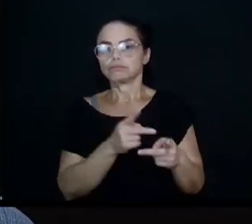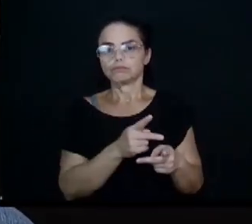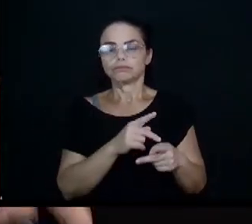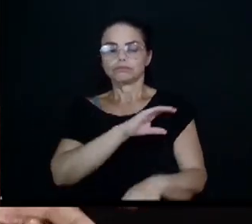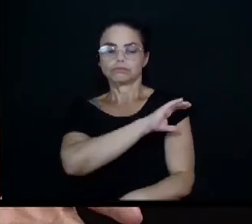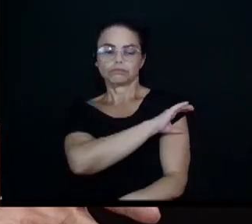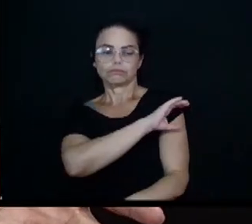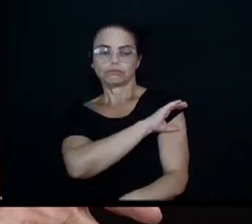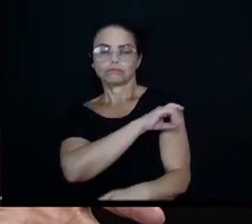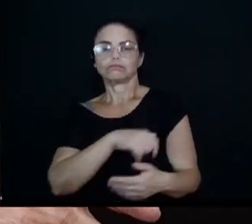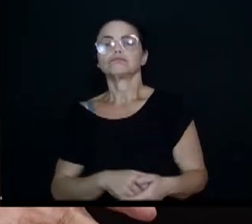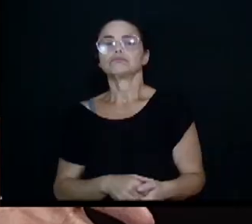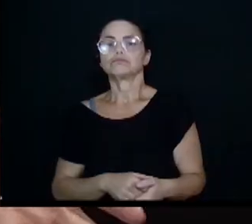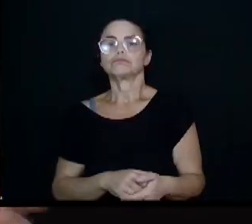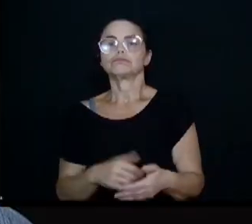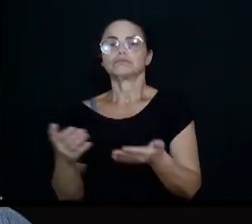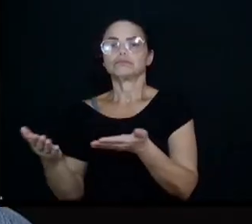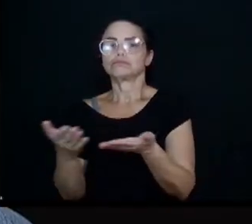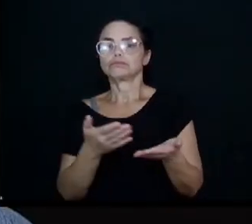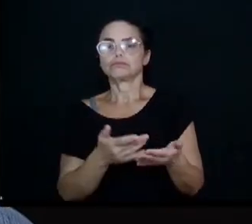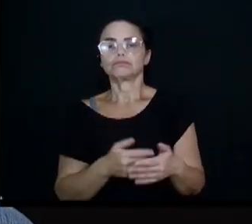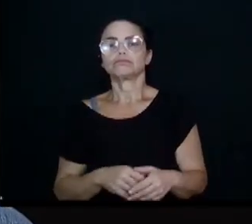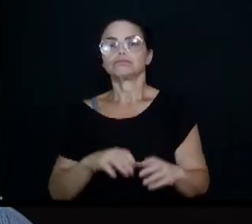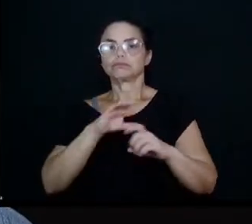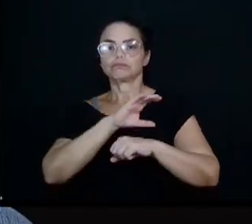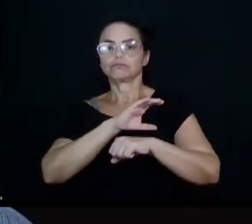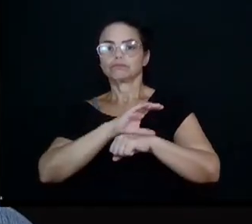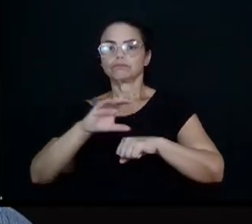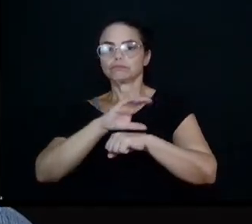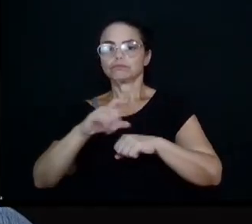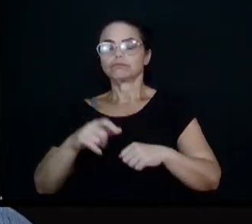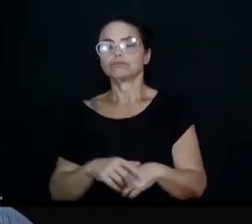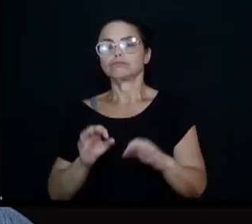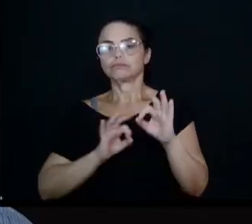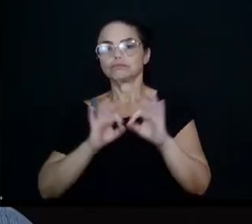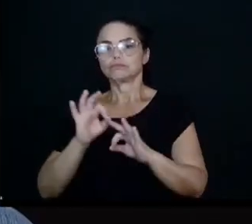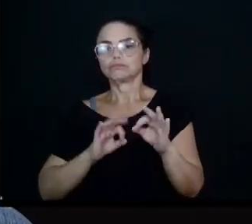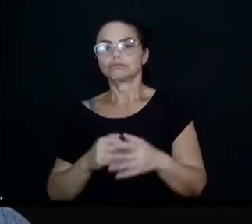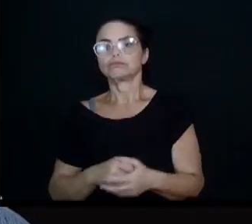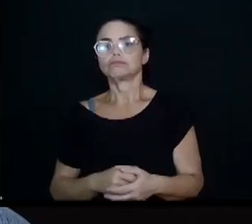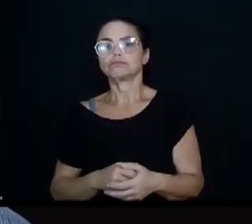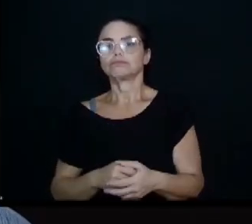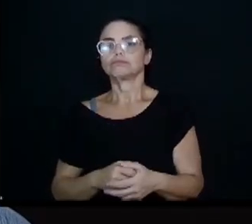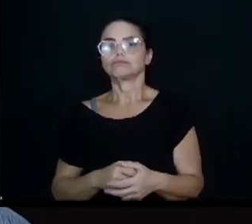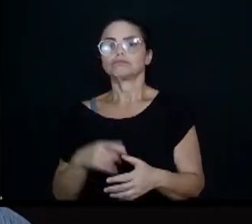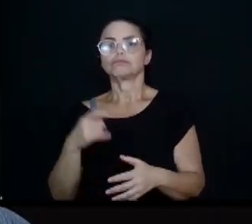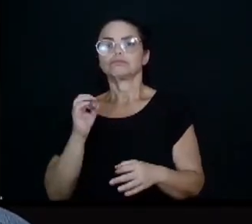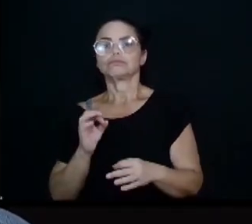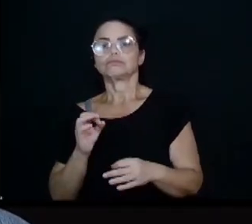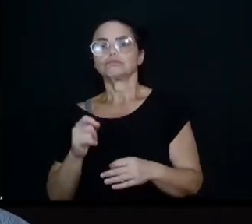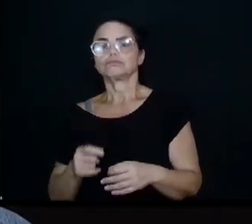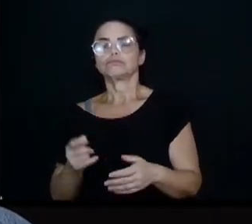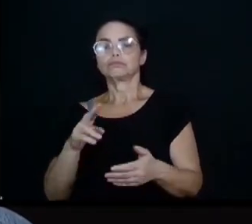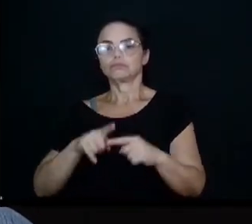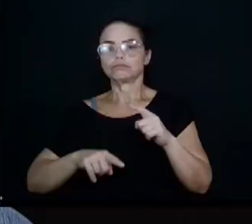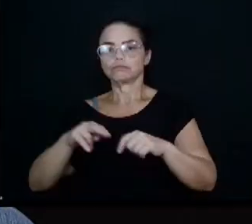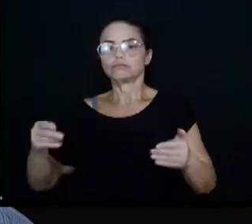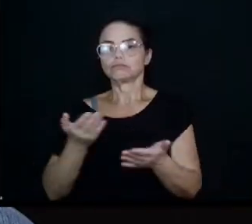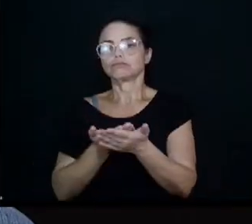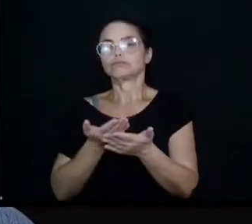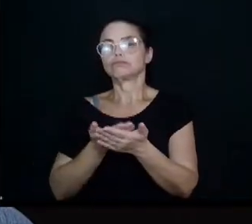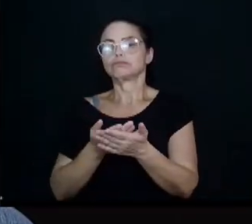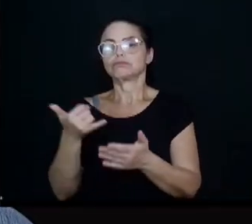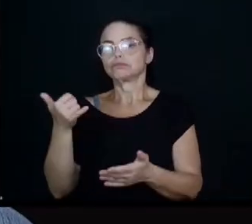vai fazer a apresentação do curso. Então, assim, se organizar com relação à logística, levar o seu material de estudo, levar uma caneta,